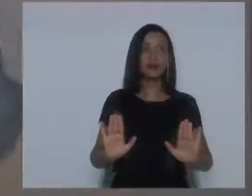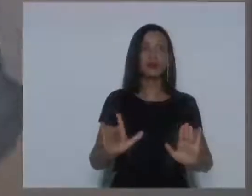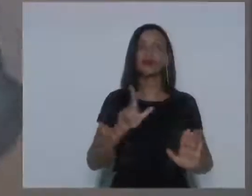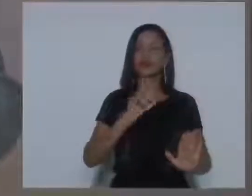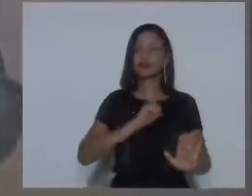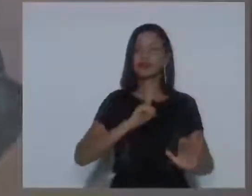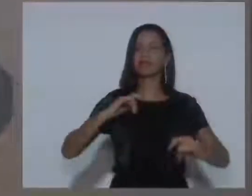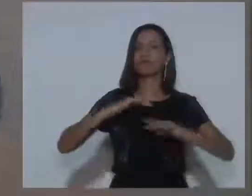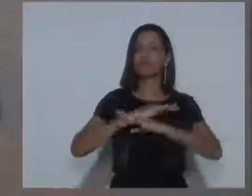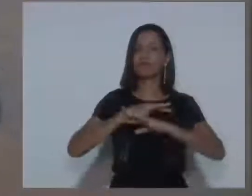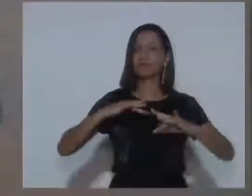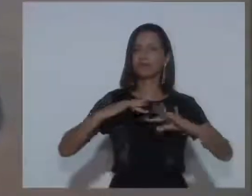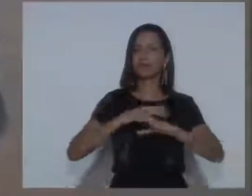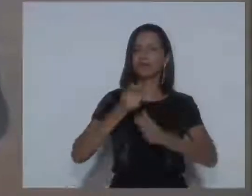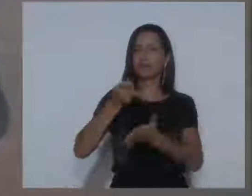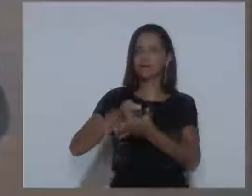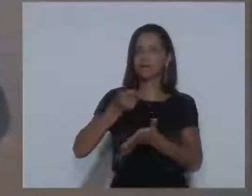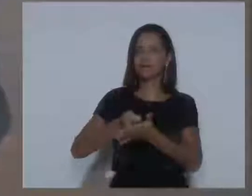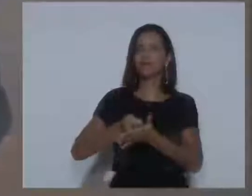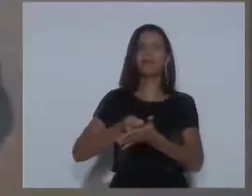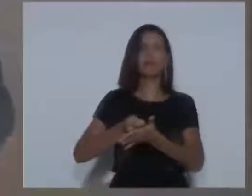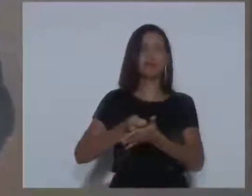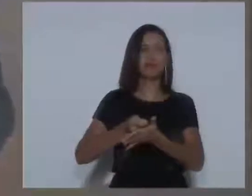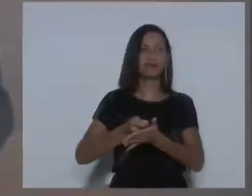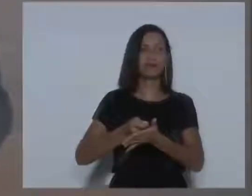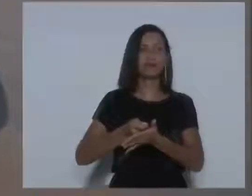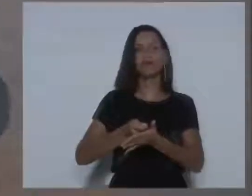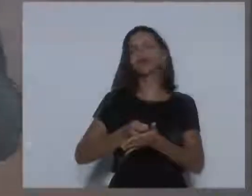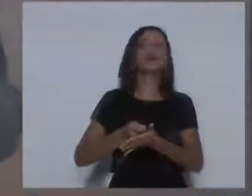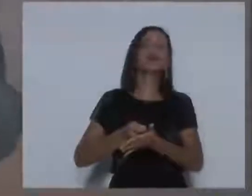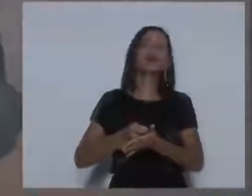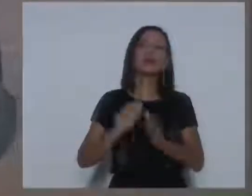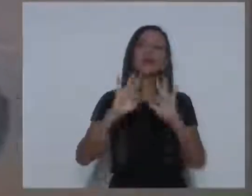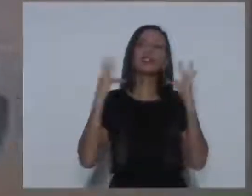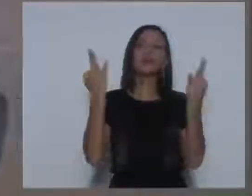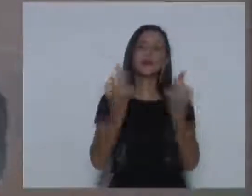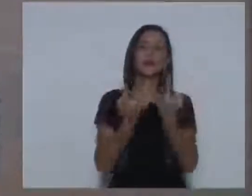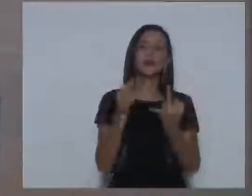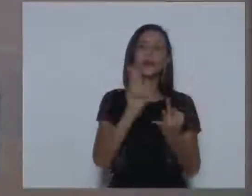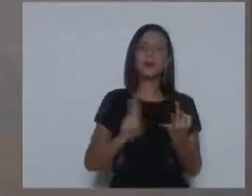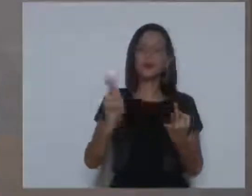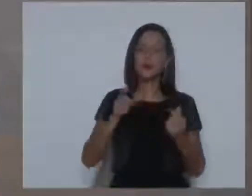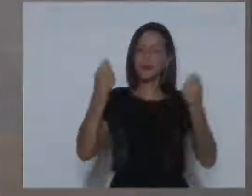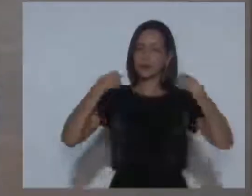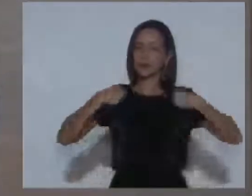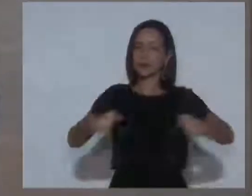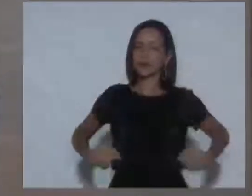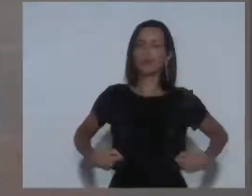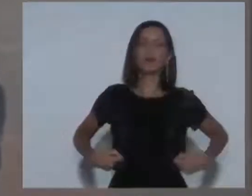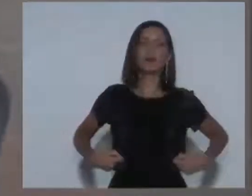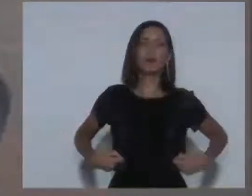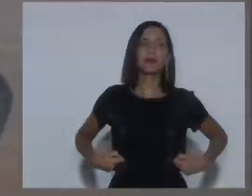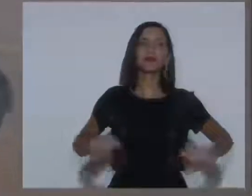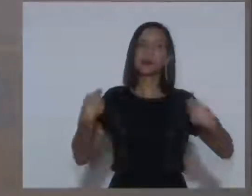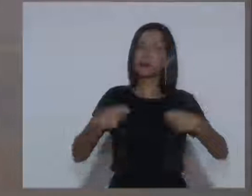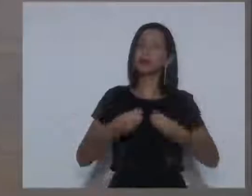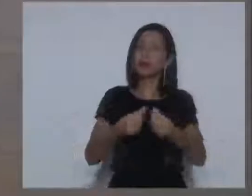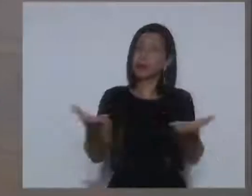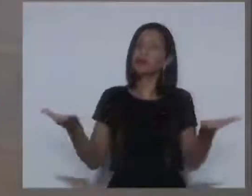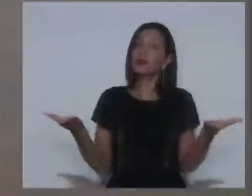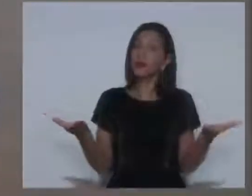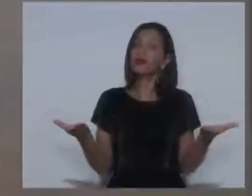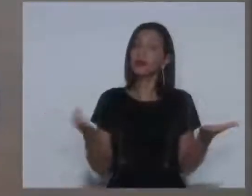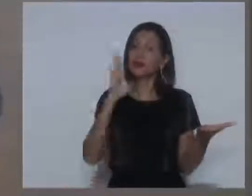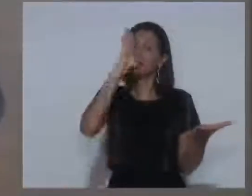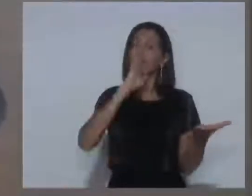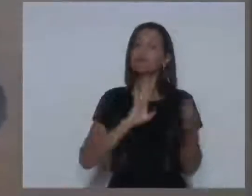a cidade de Vinhedo exige que as pessoas, que as famílias coloquem as crianças lá com uniforme, a cidade tem que dar